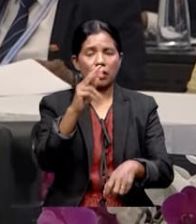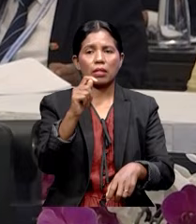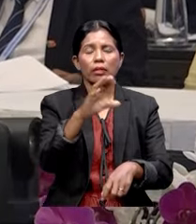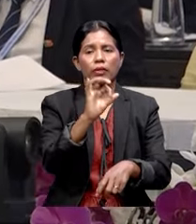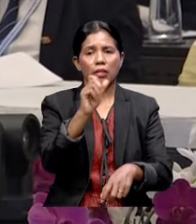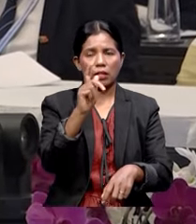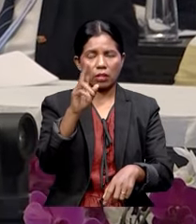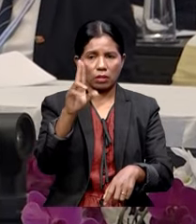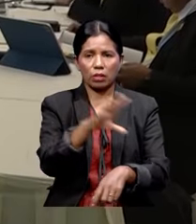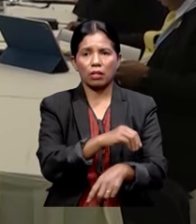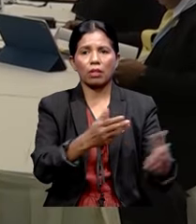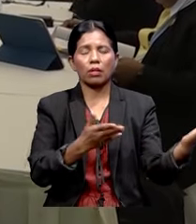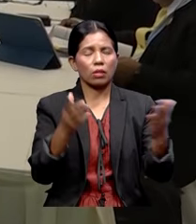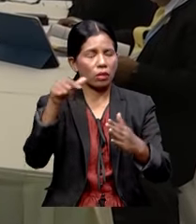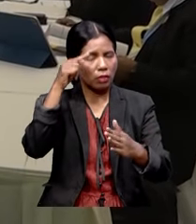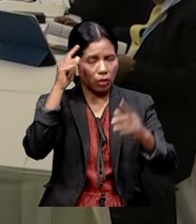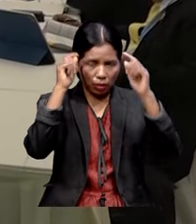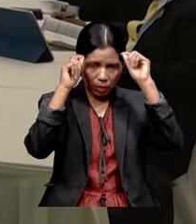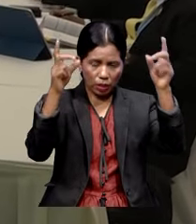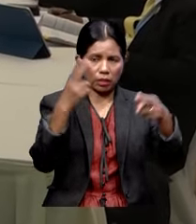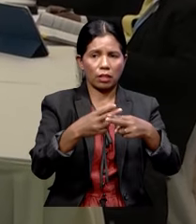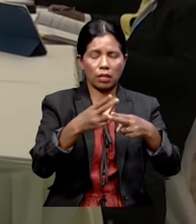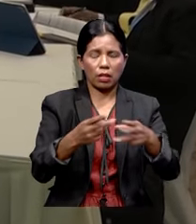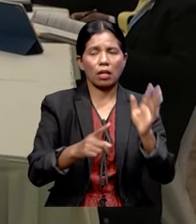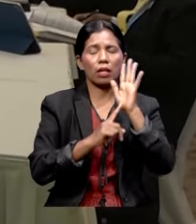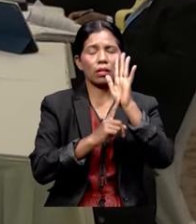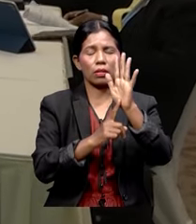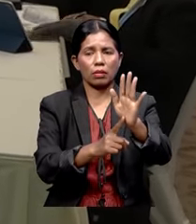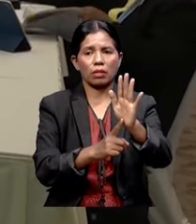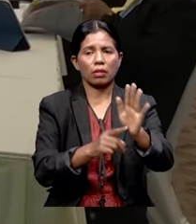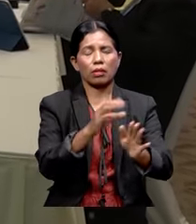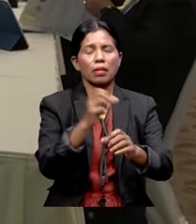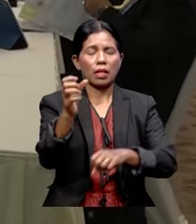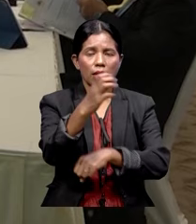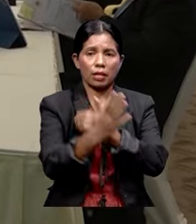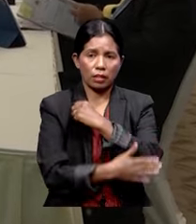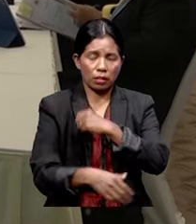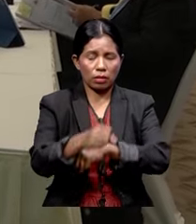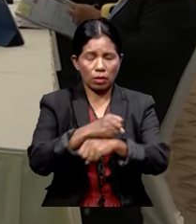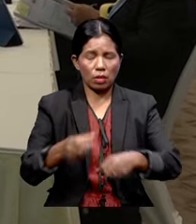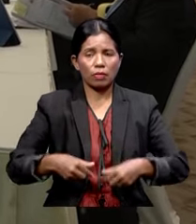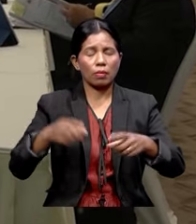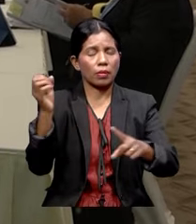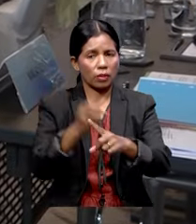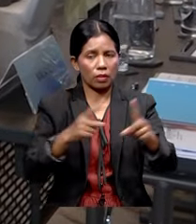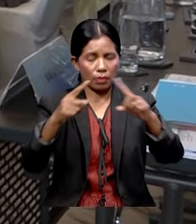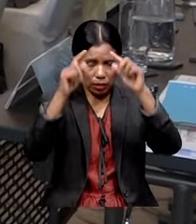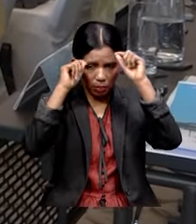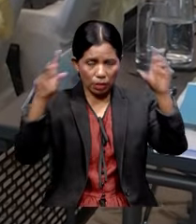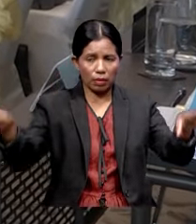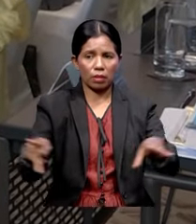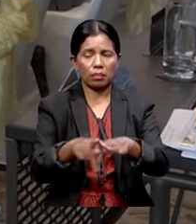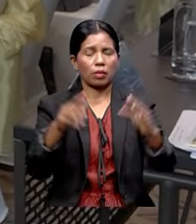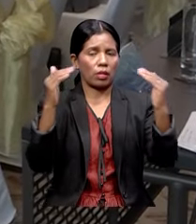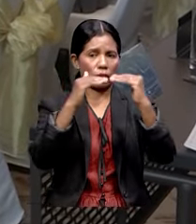Francisco Albodilay, Lori Governo Timor-Leste Nenaran, a tua apreciação Cleian Liu, Banação Singapura, também bela foi a oportunidade para Timor-Leste onde participa e a